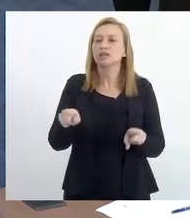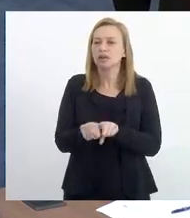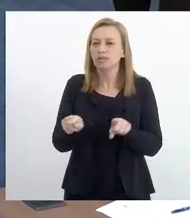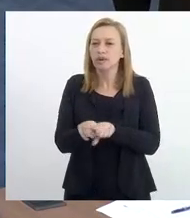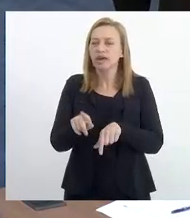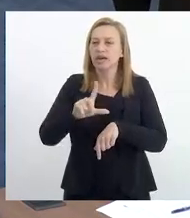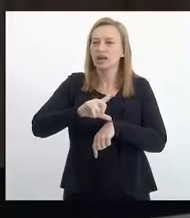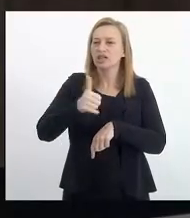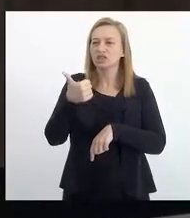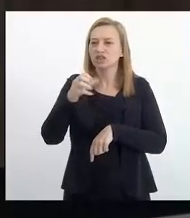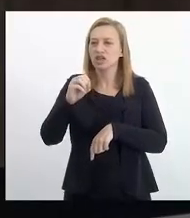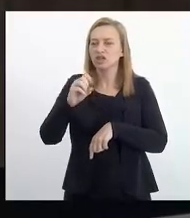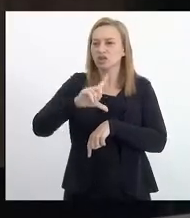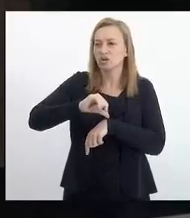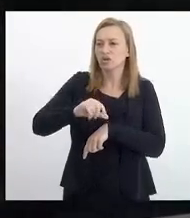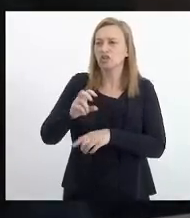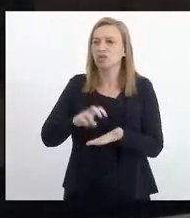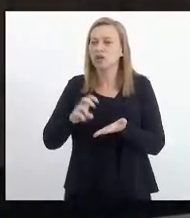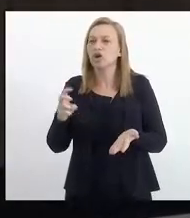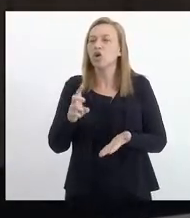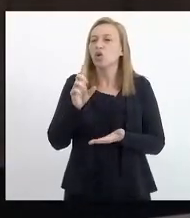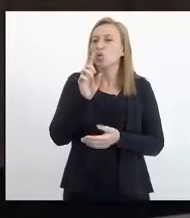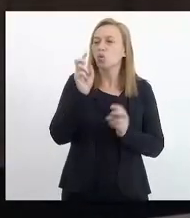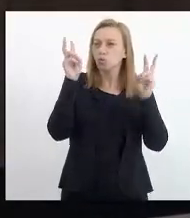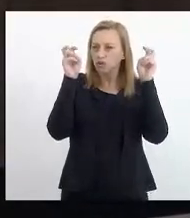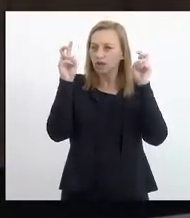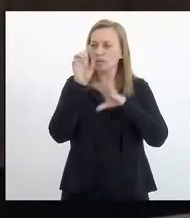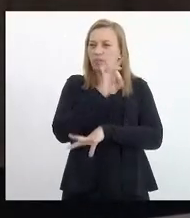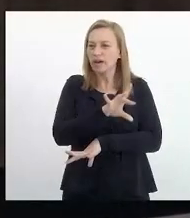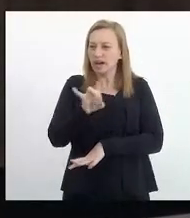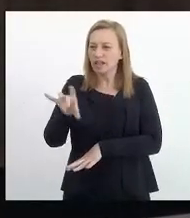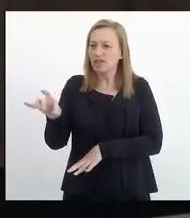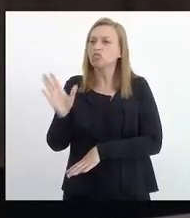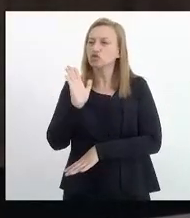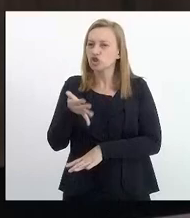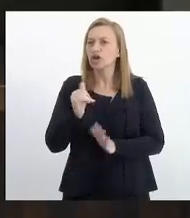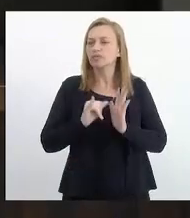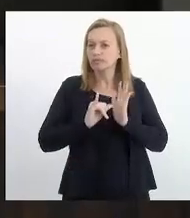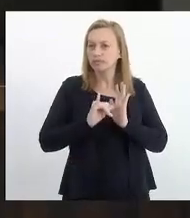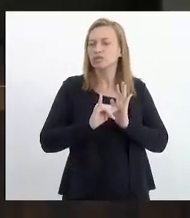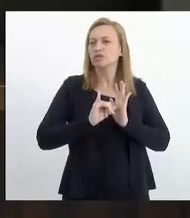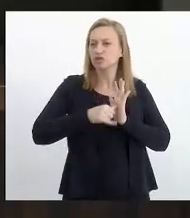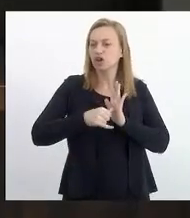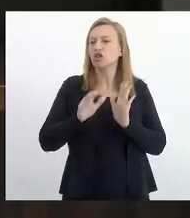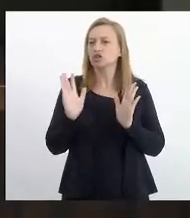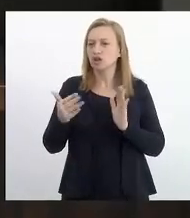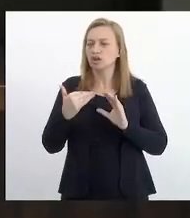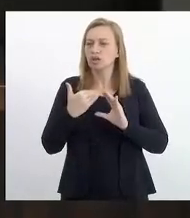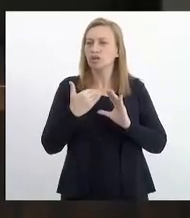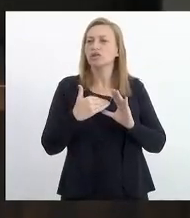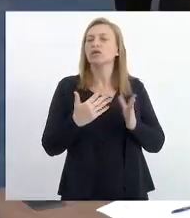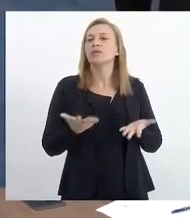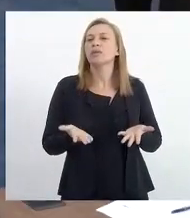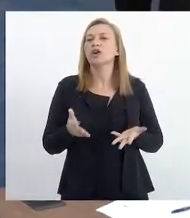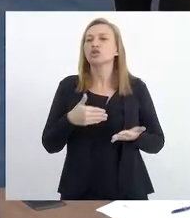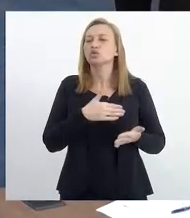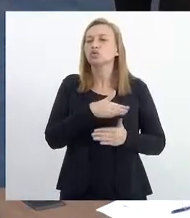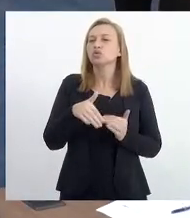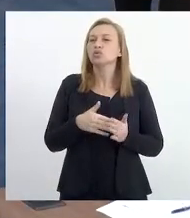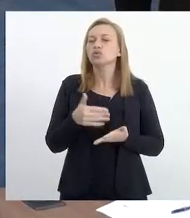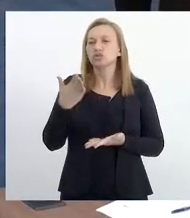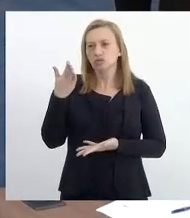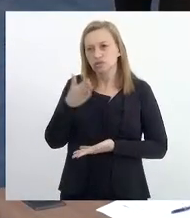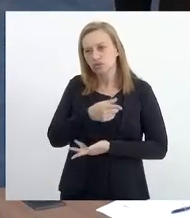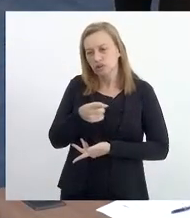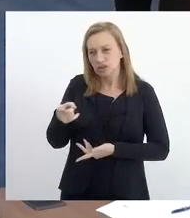O tema para cada uma delas também já foi publicado. Portanto, todos estão sabendo.